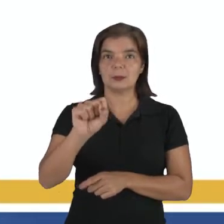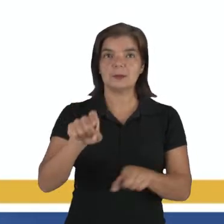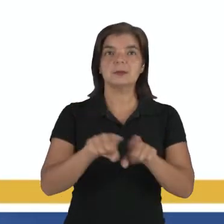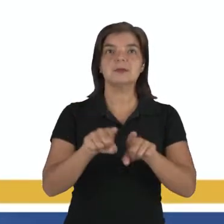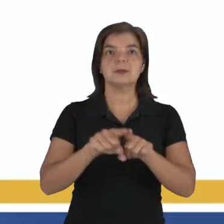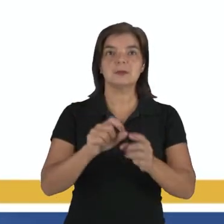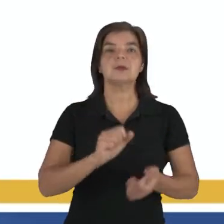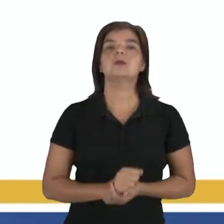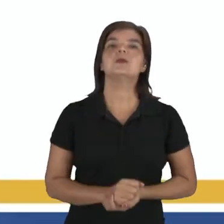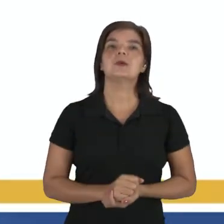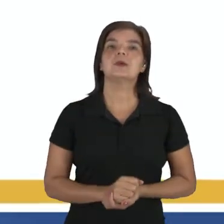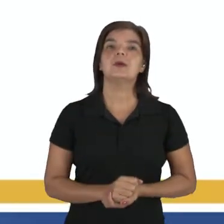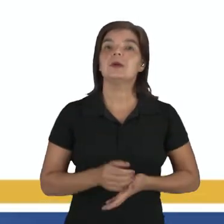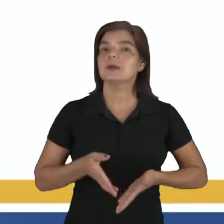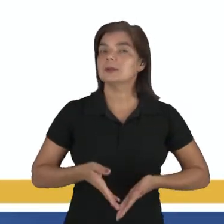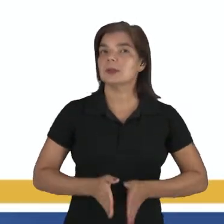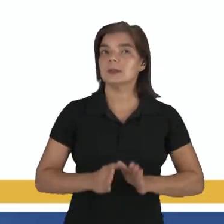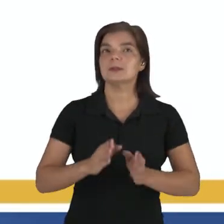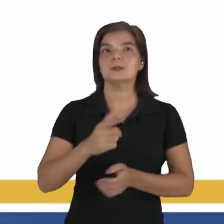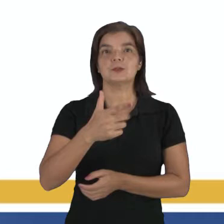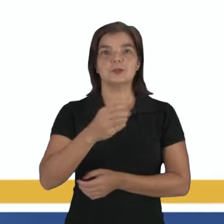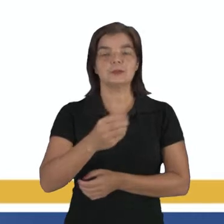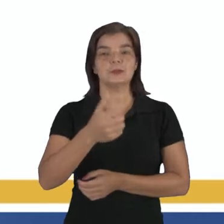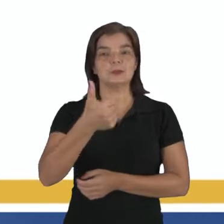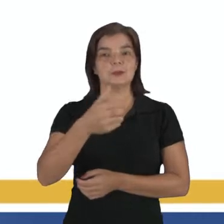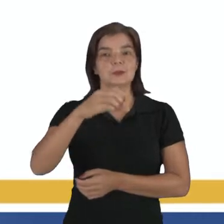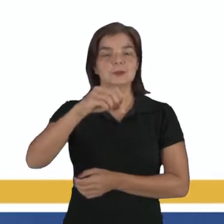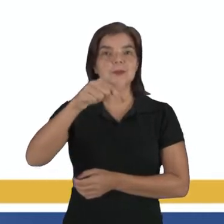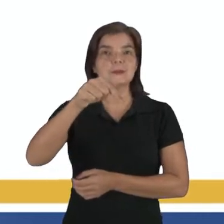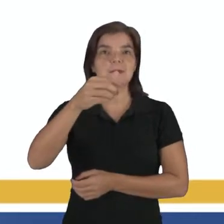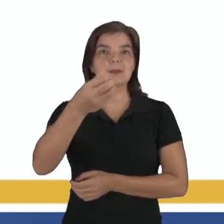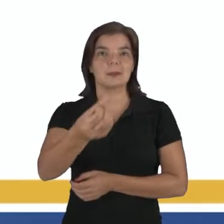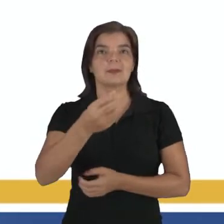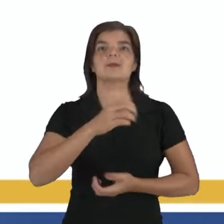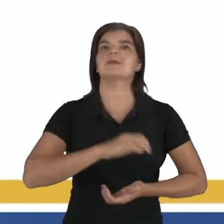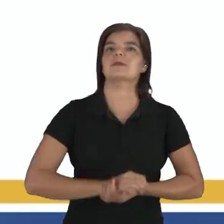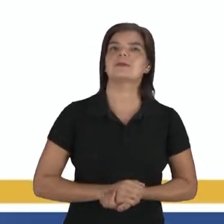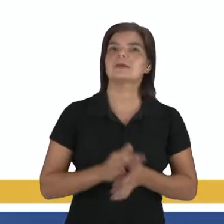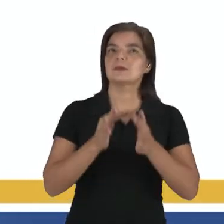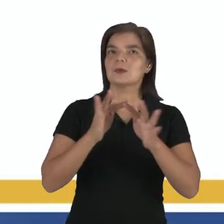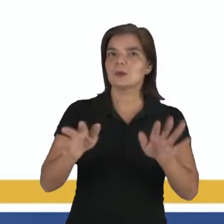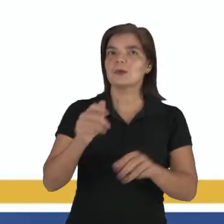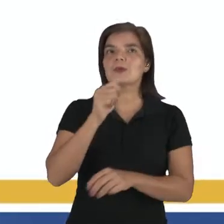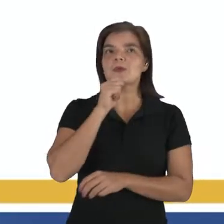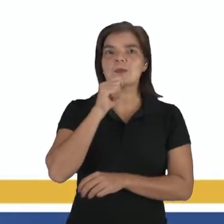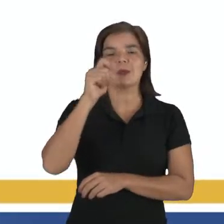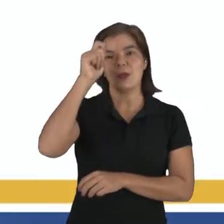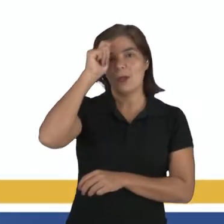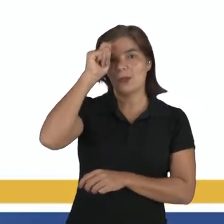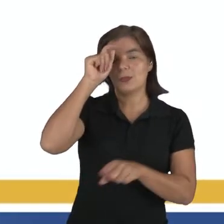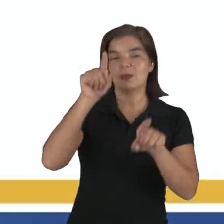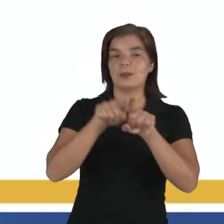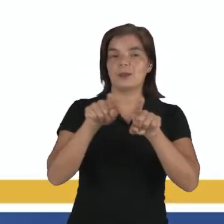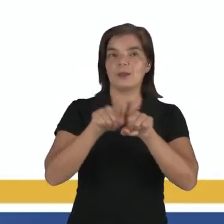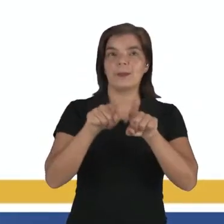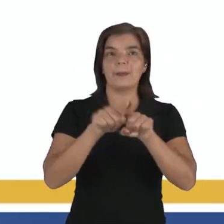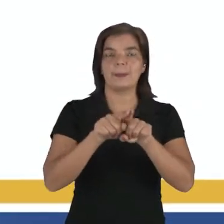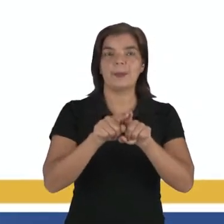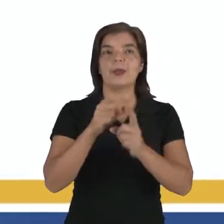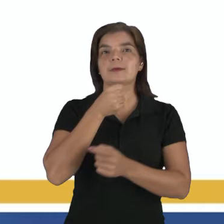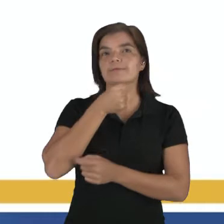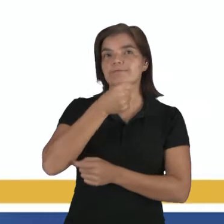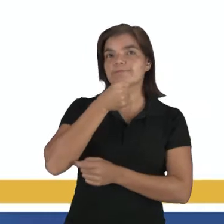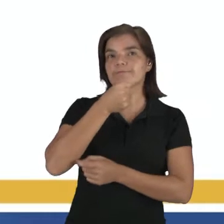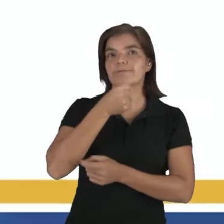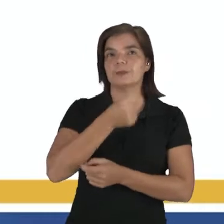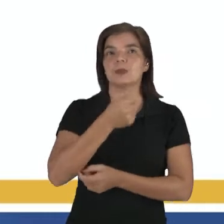20th, 1976. He was a singer, actor, and the vocalist of the American rock band